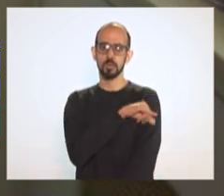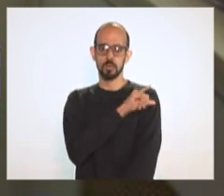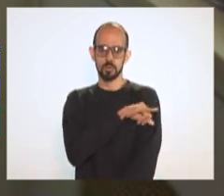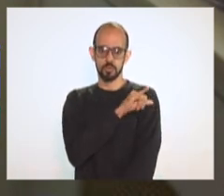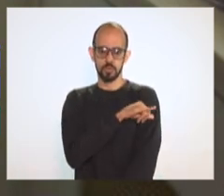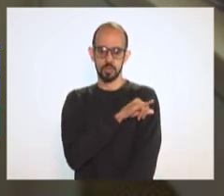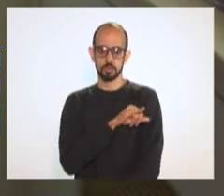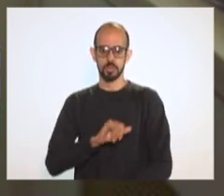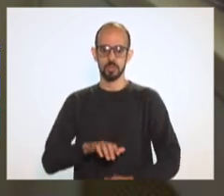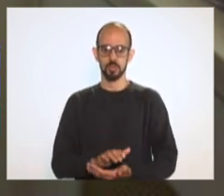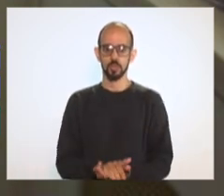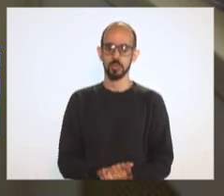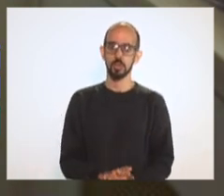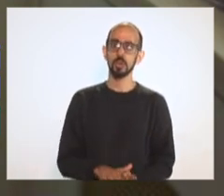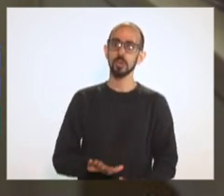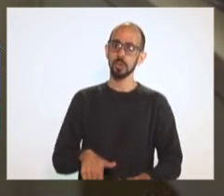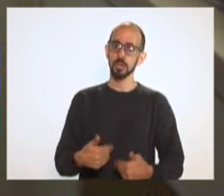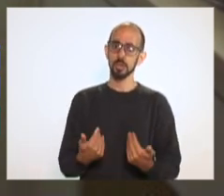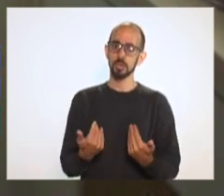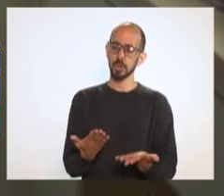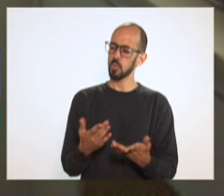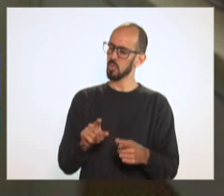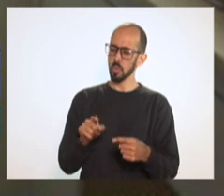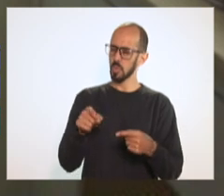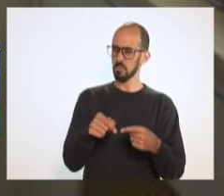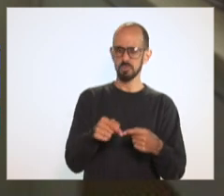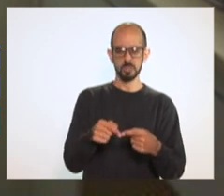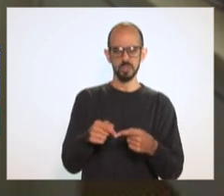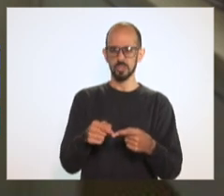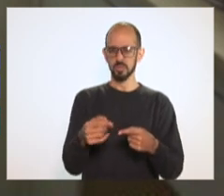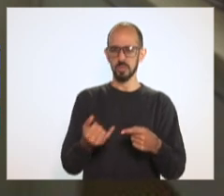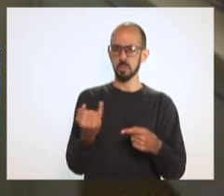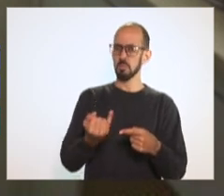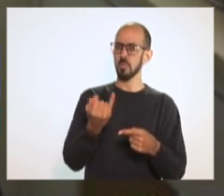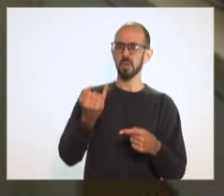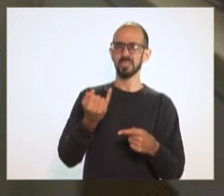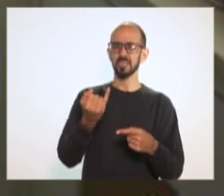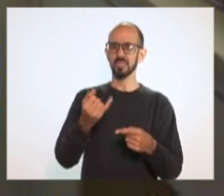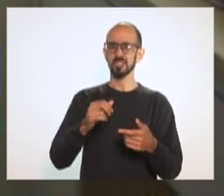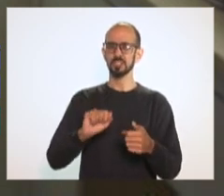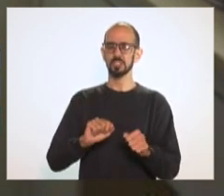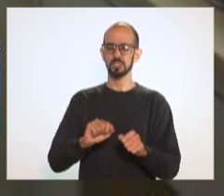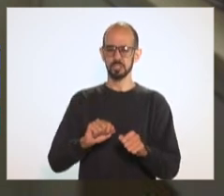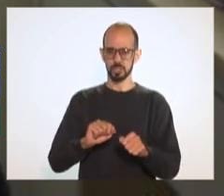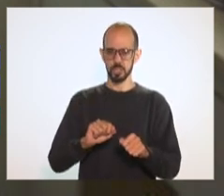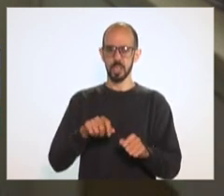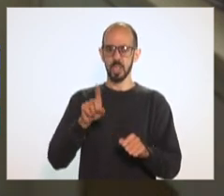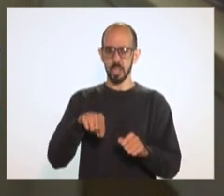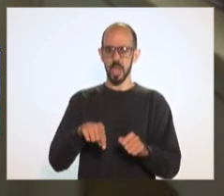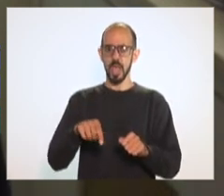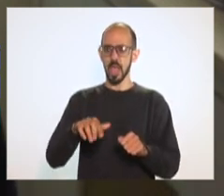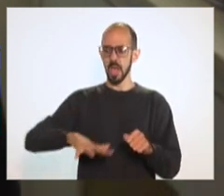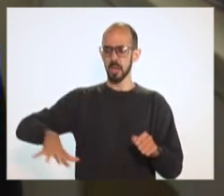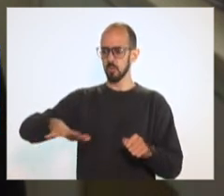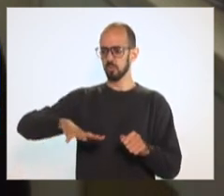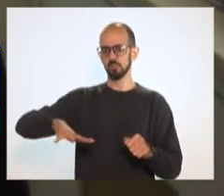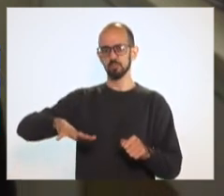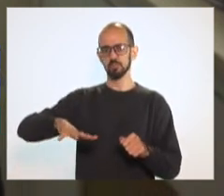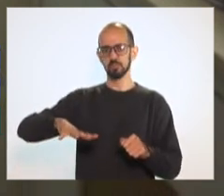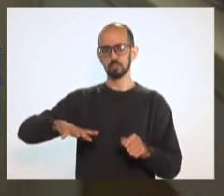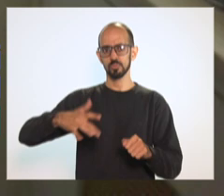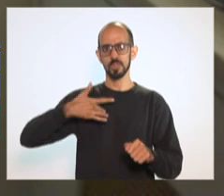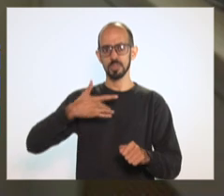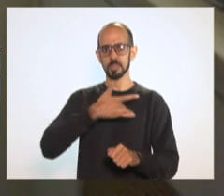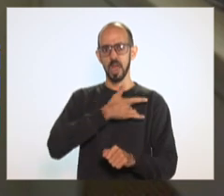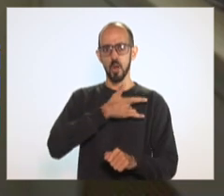Um dos vetores mais significativos é o complexo industrial da saúde.